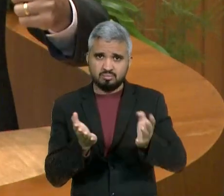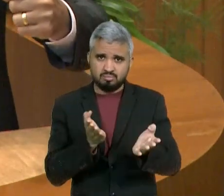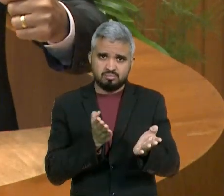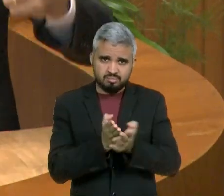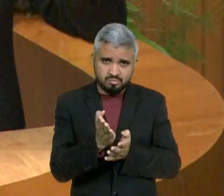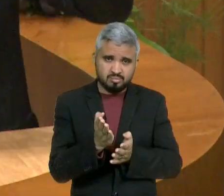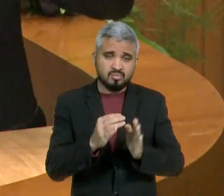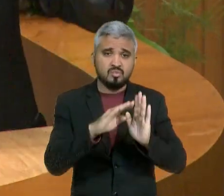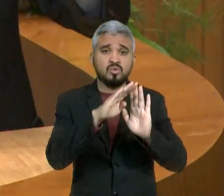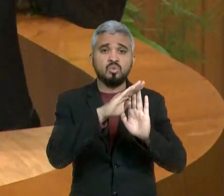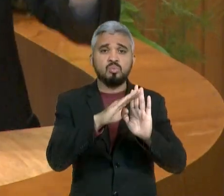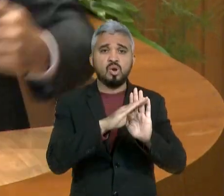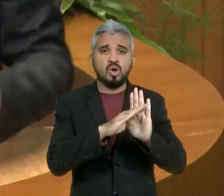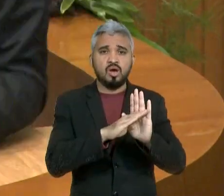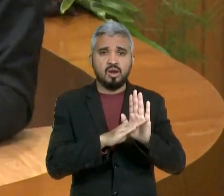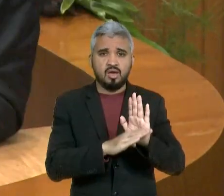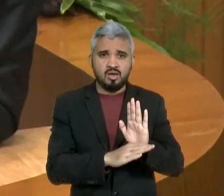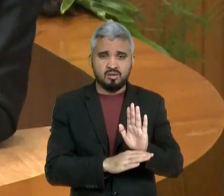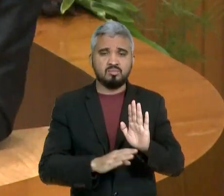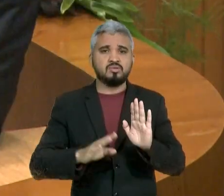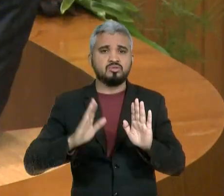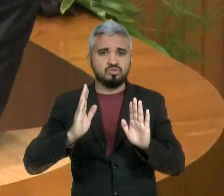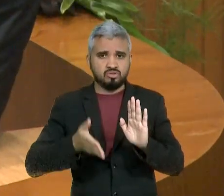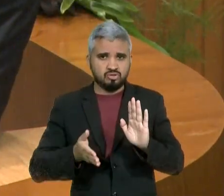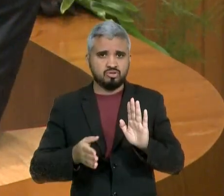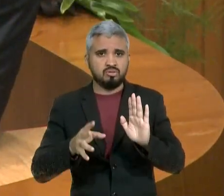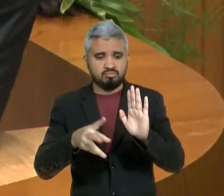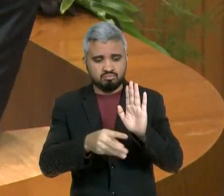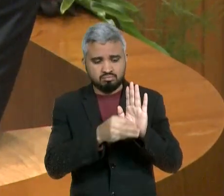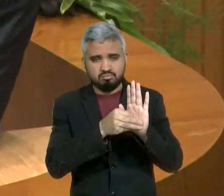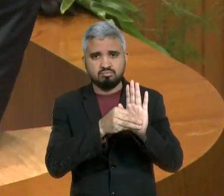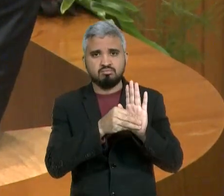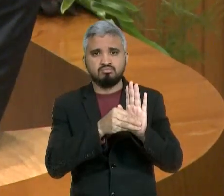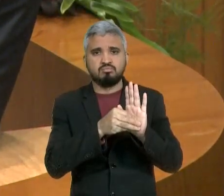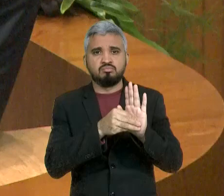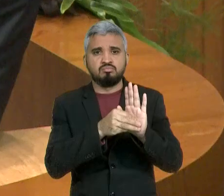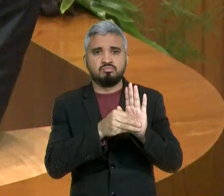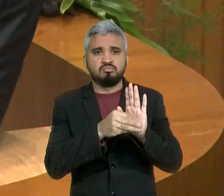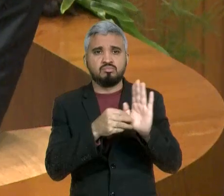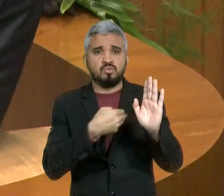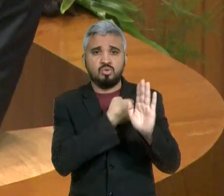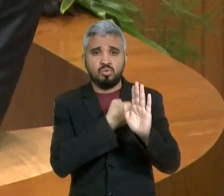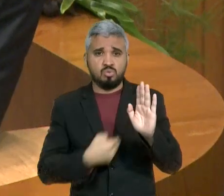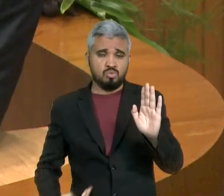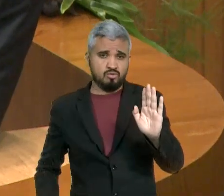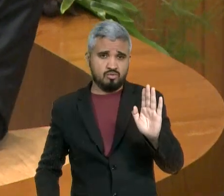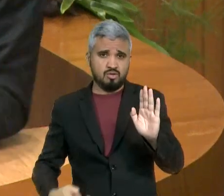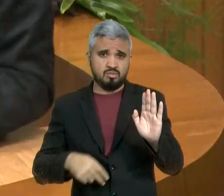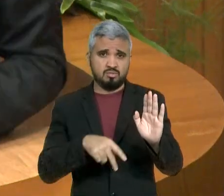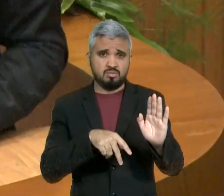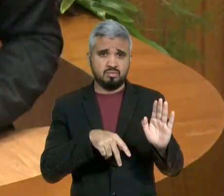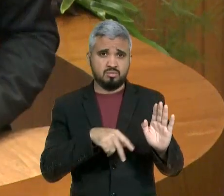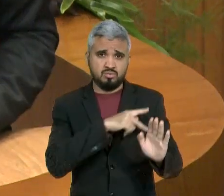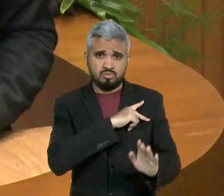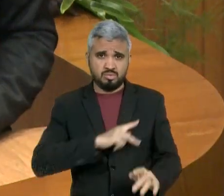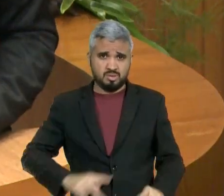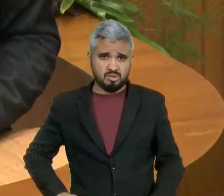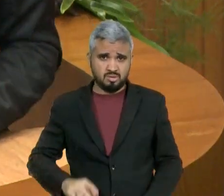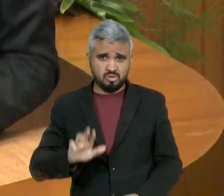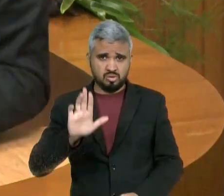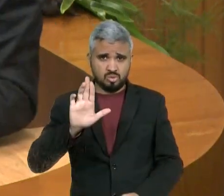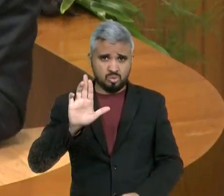valer dentro da meta estabelecida pelo governo do presidente Lula. Orçamento